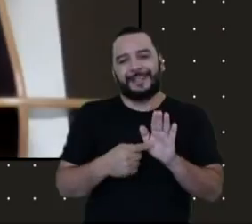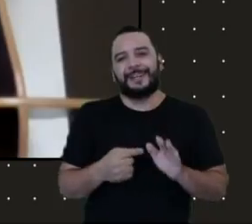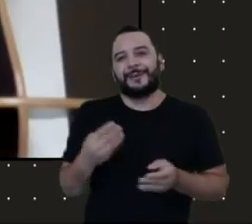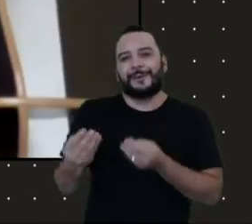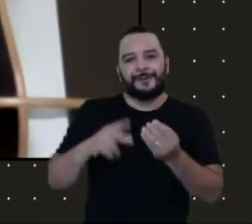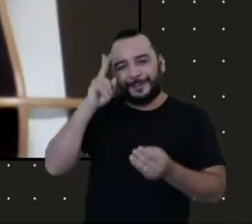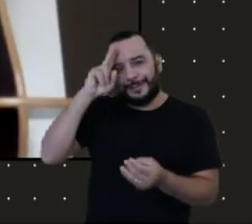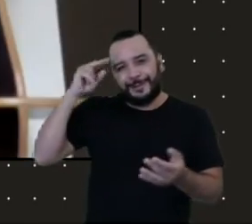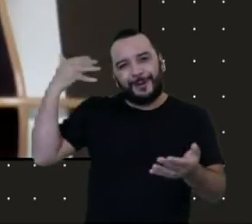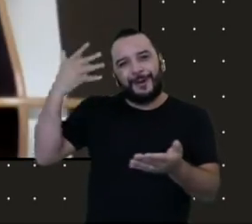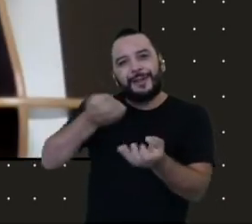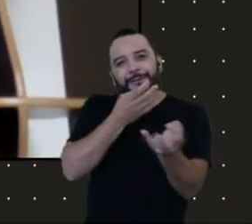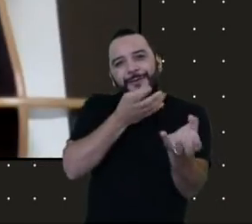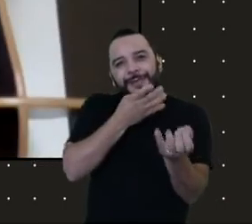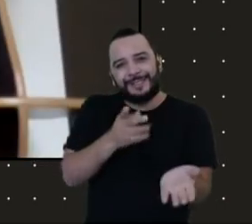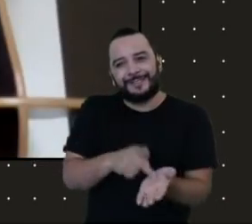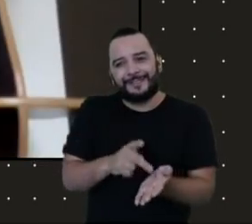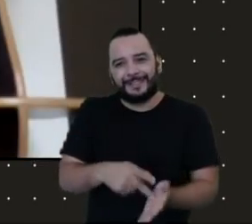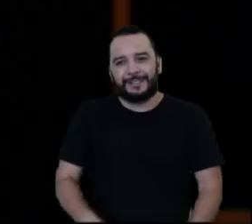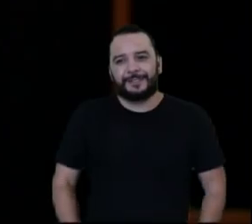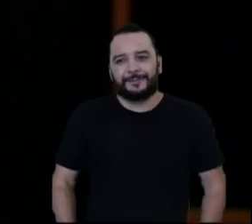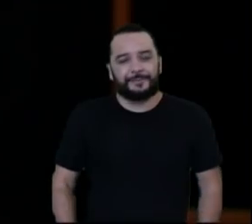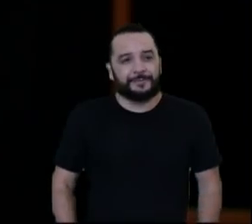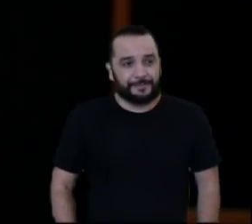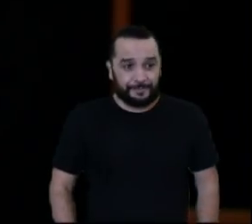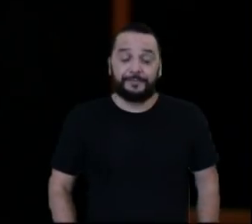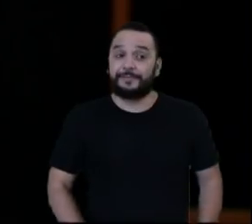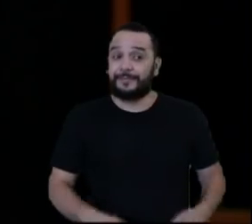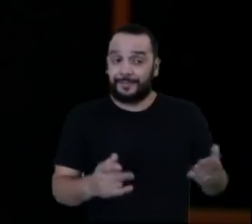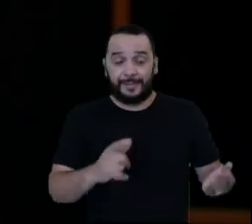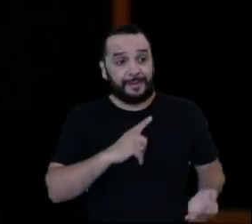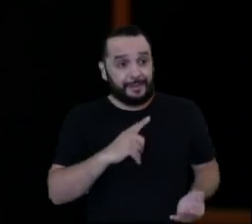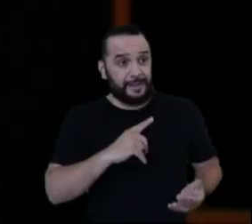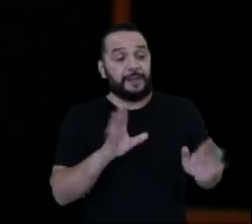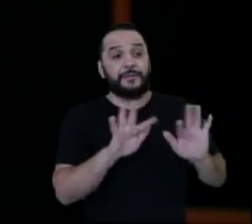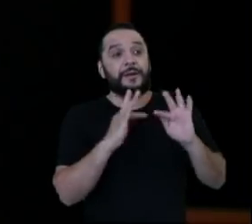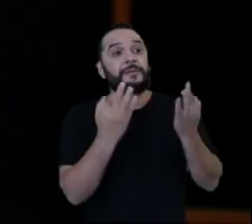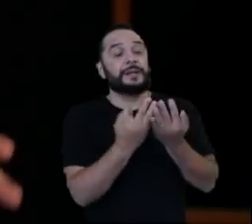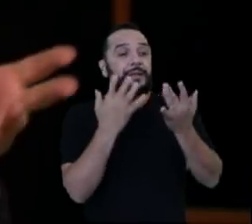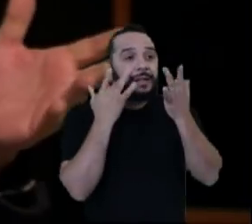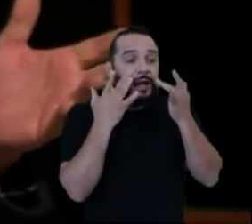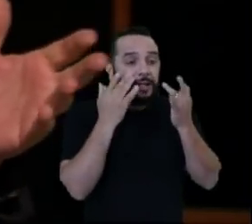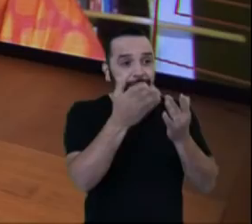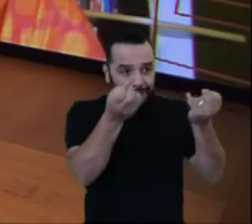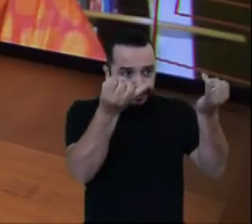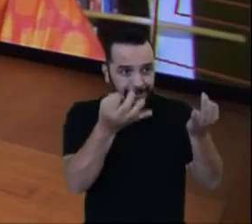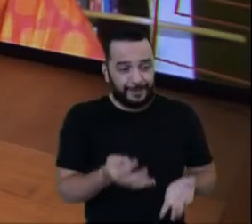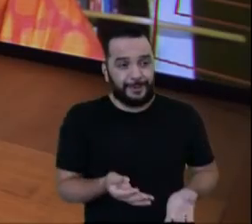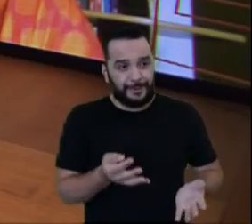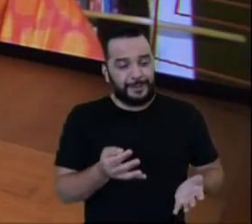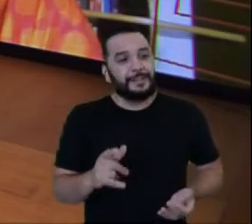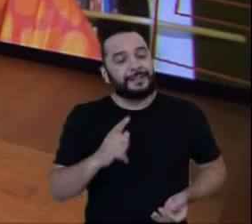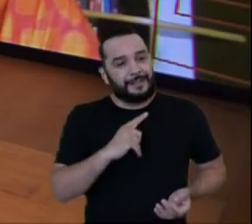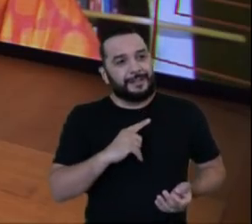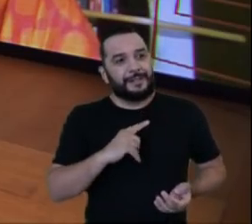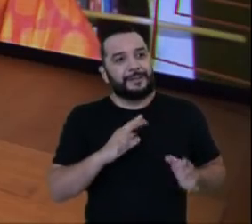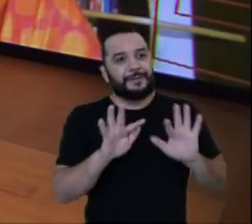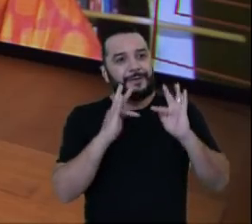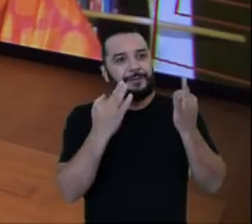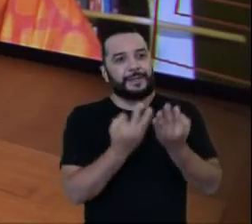preparar a capa, fotos, mas o contexto já está pronto. A gente vai